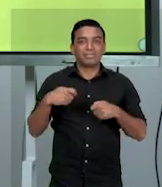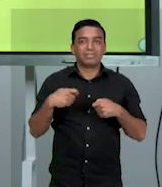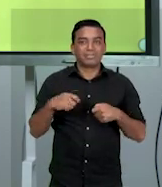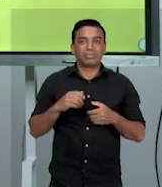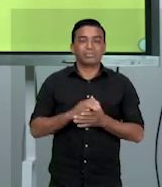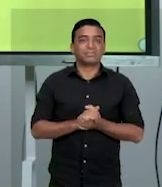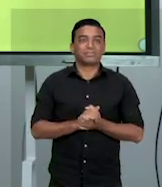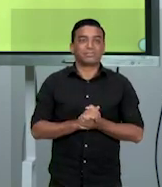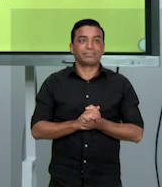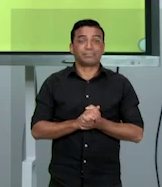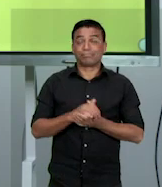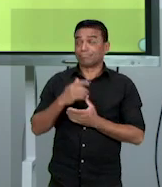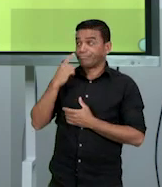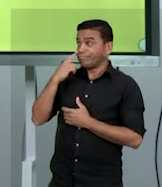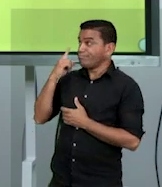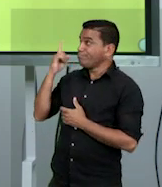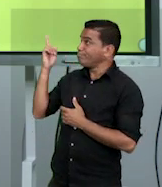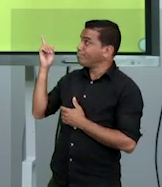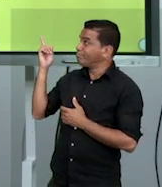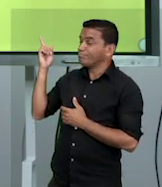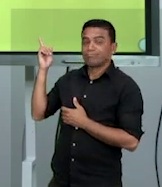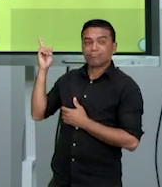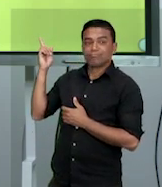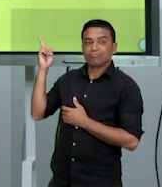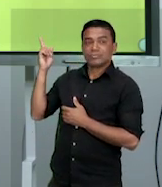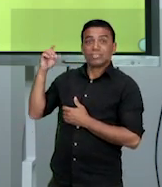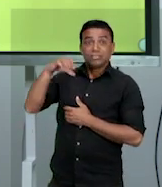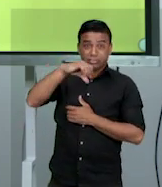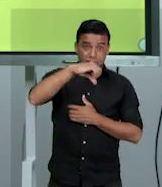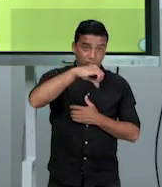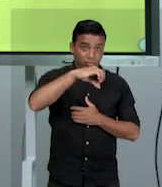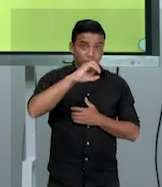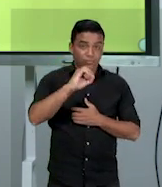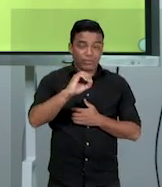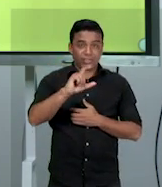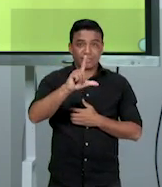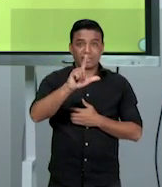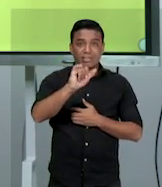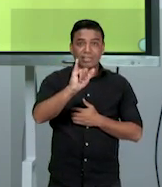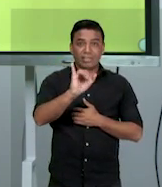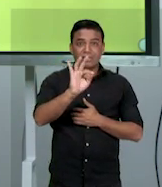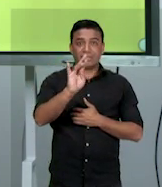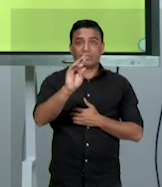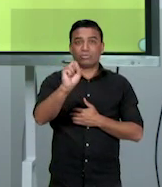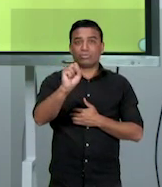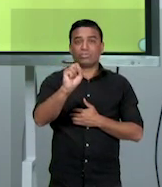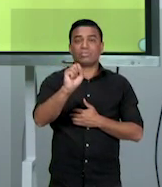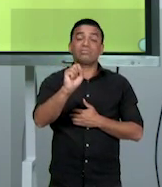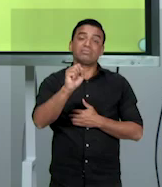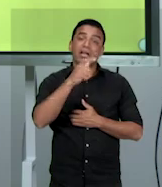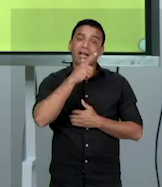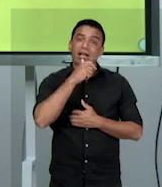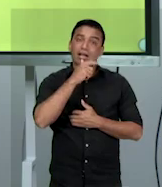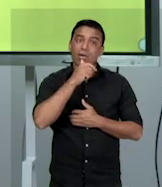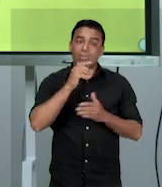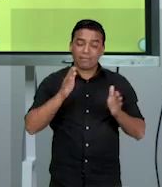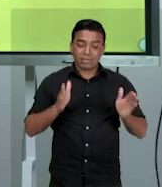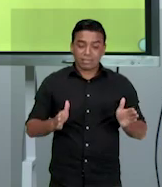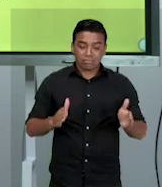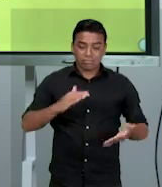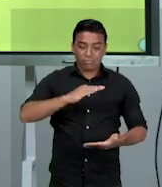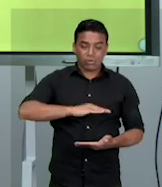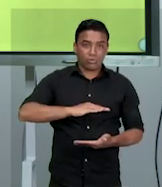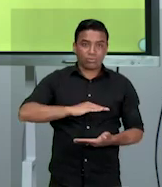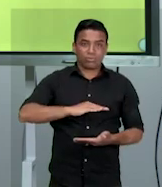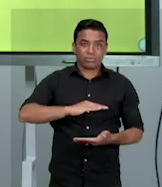Neste caso, 90 litros de águas, né, para fazer o bloco de gelo. Como